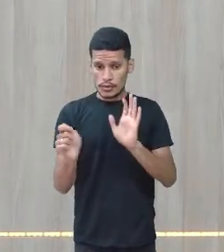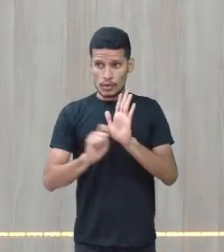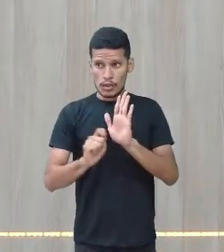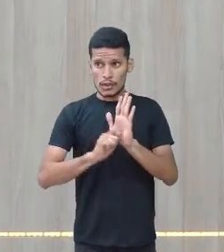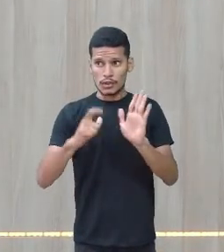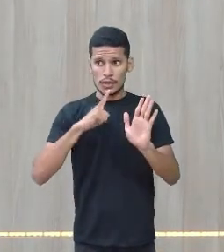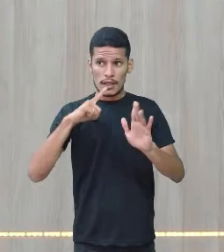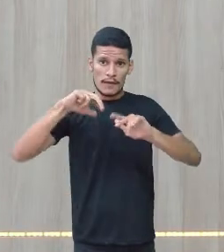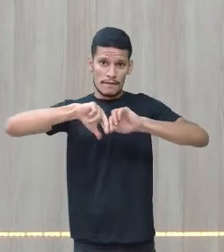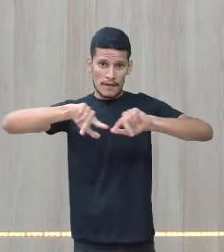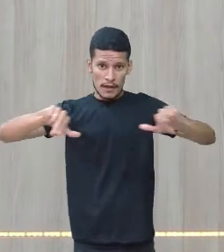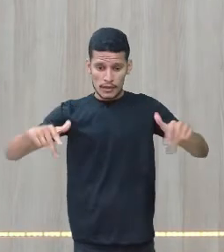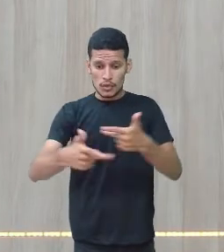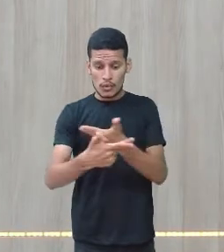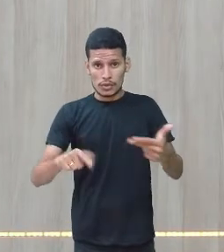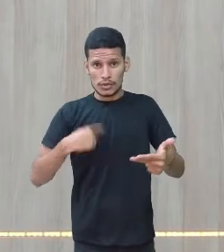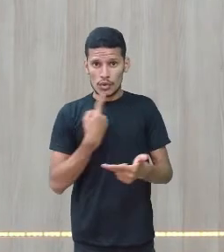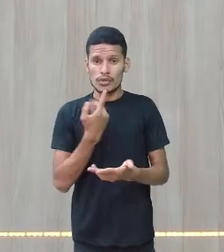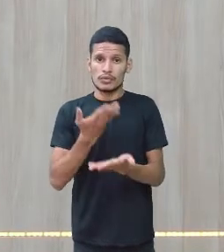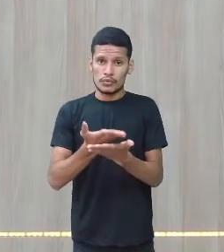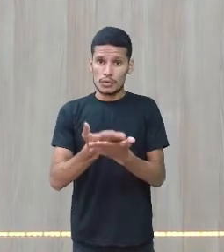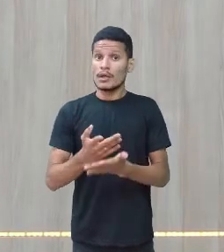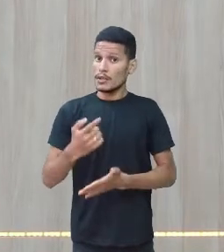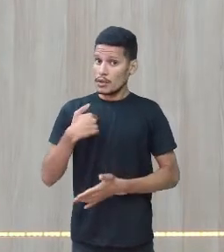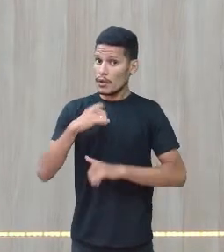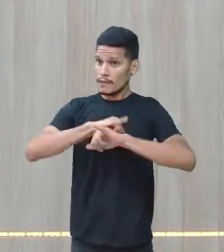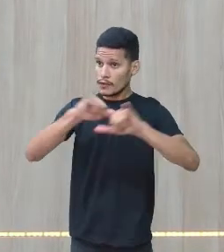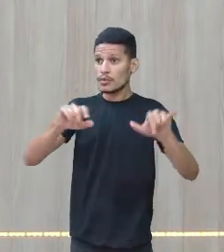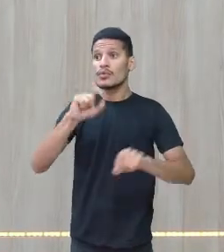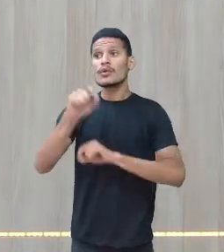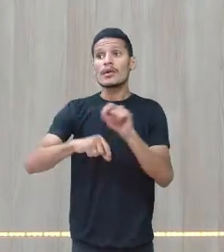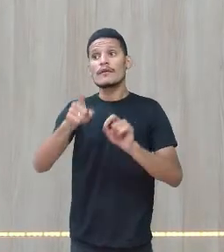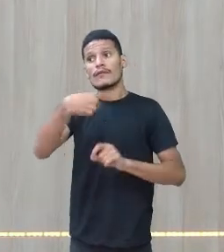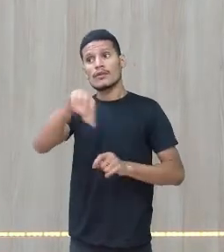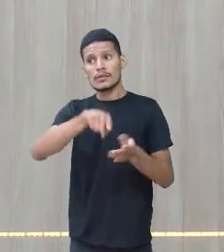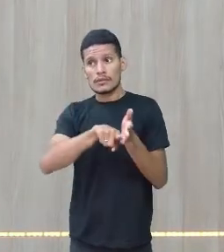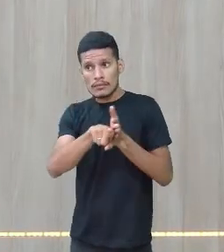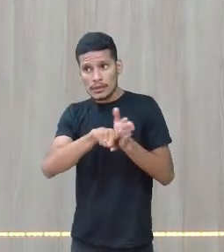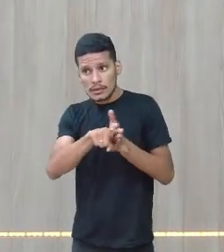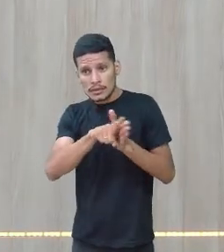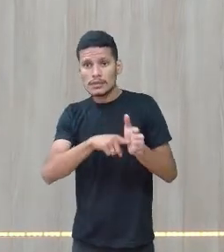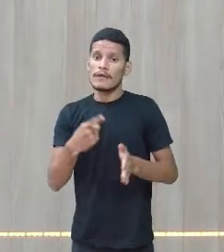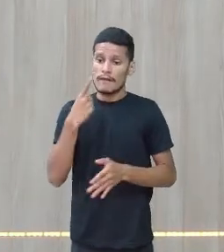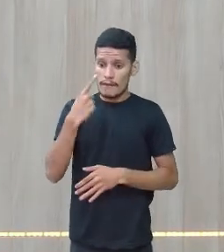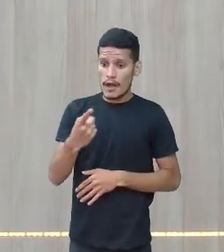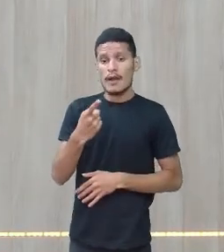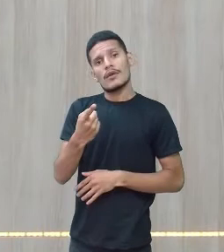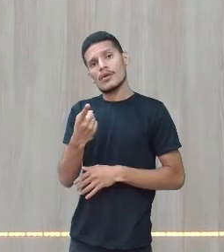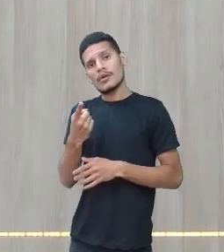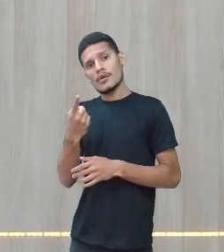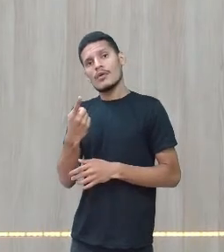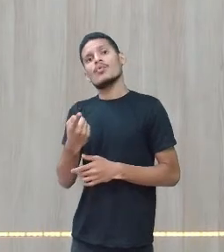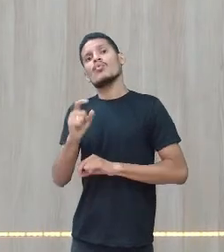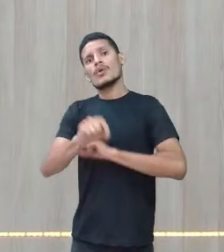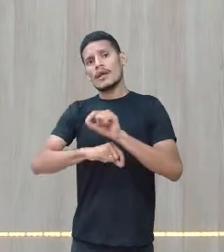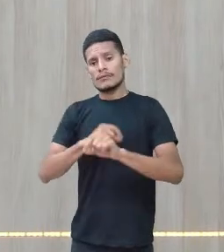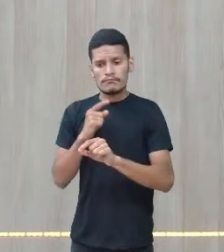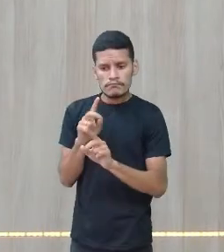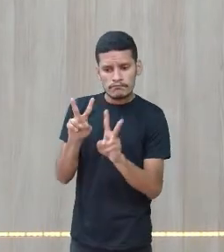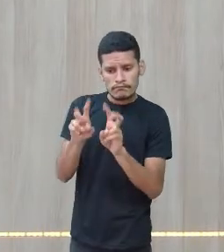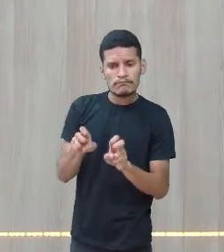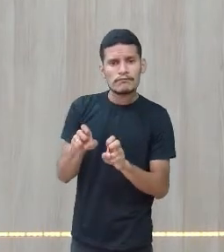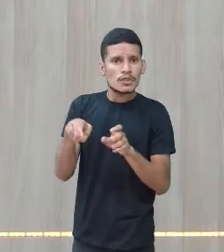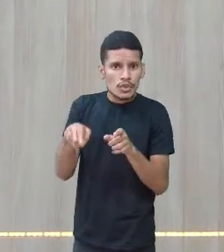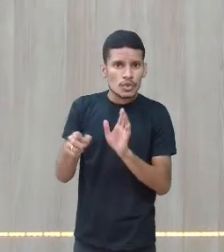muita coisa para a gente ainda estudar. E eu digo aí a vocês, vão lá fazer uma pesquisa, vão dar uma olhada em relação aí a essas